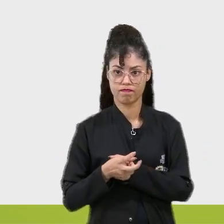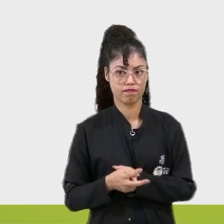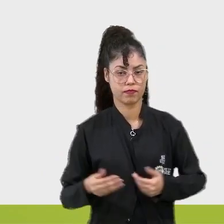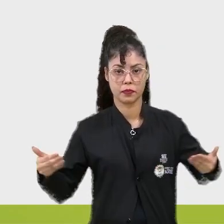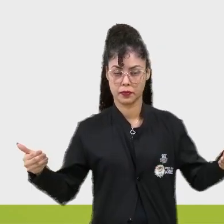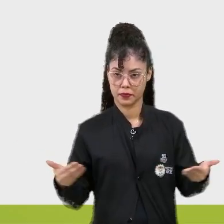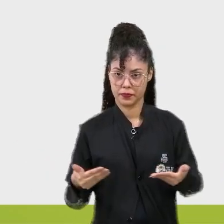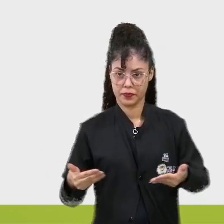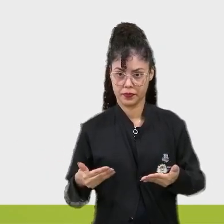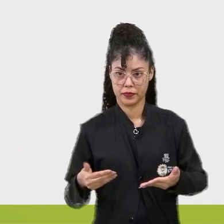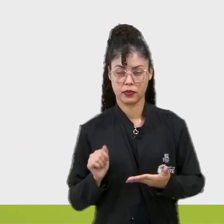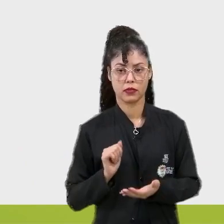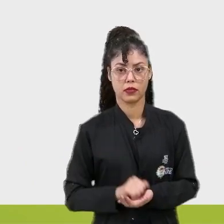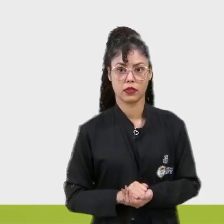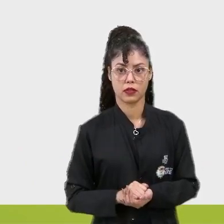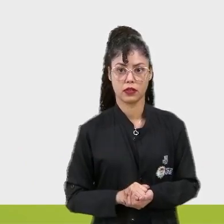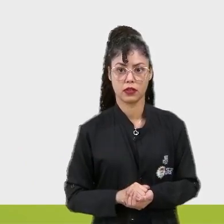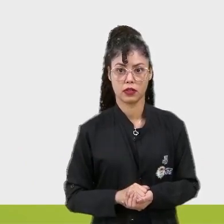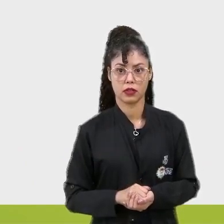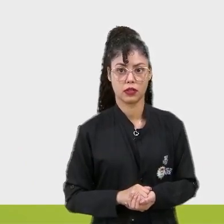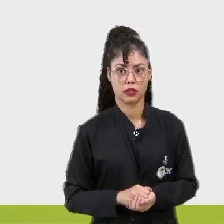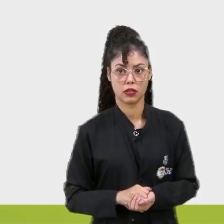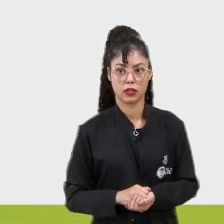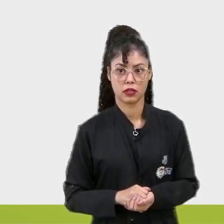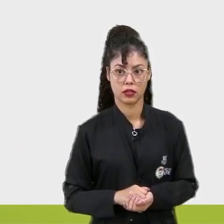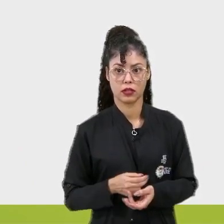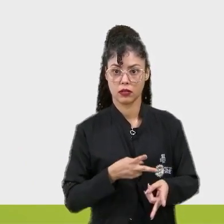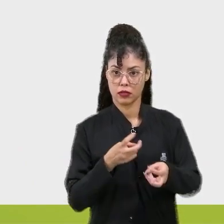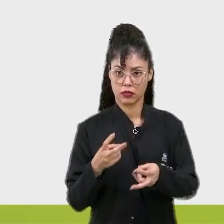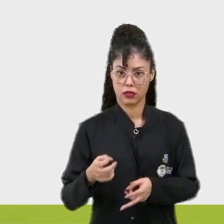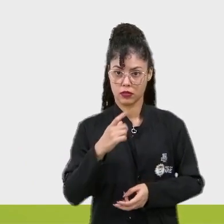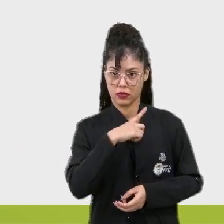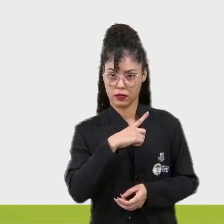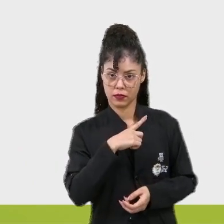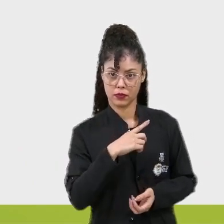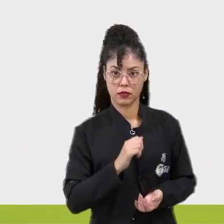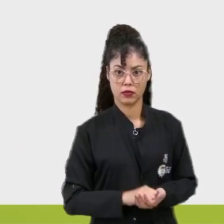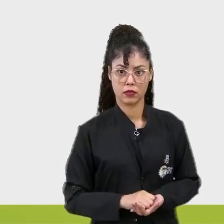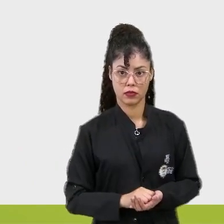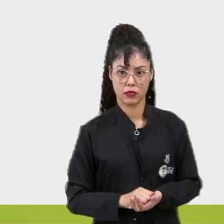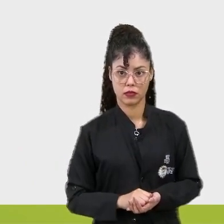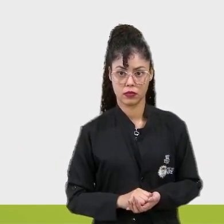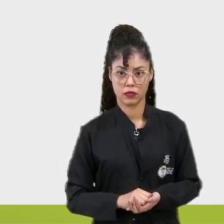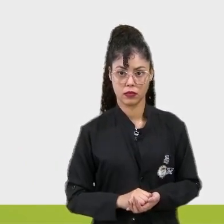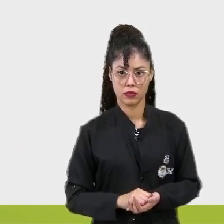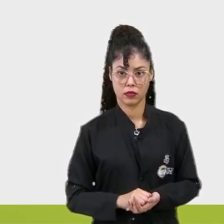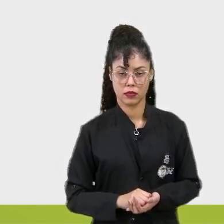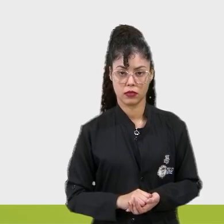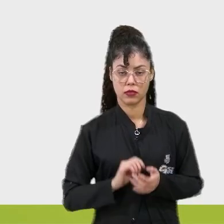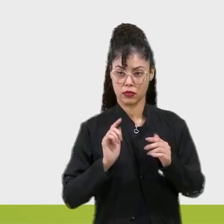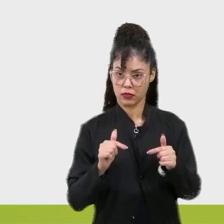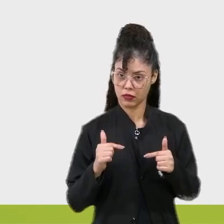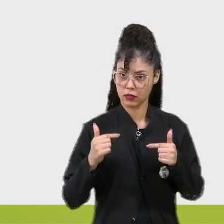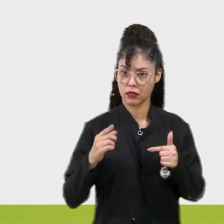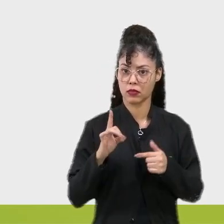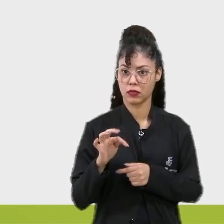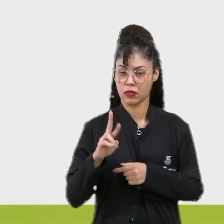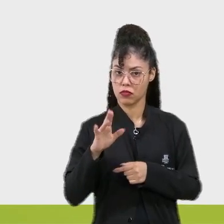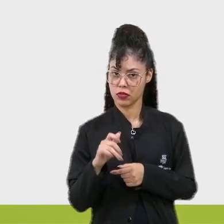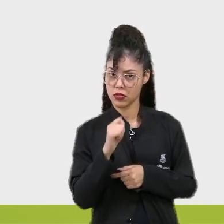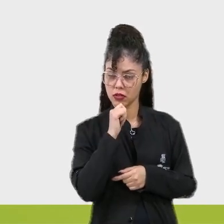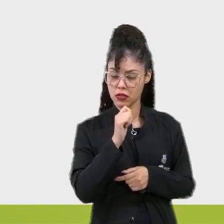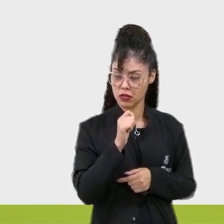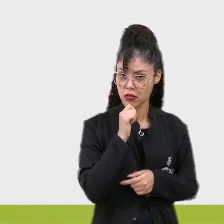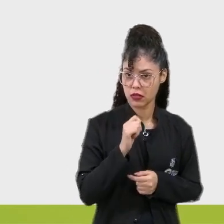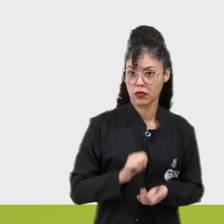muito explorada na atualidade. Então, percebam aqui, né, que defendem,